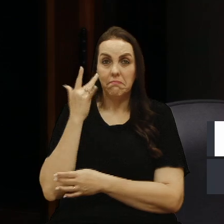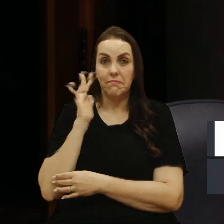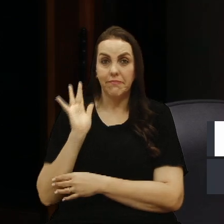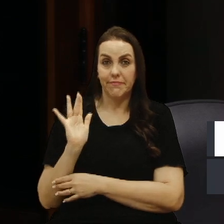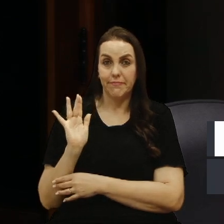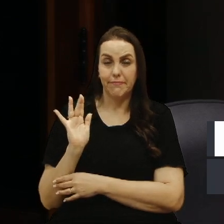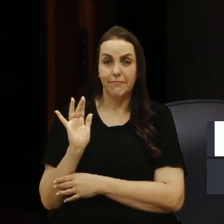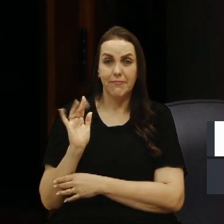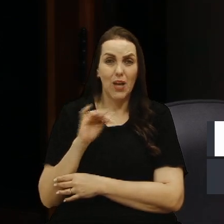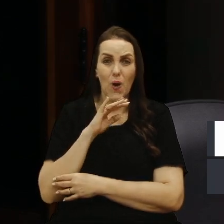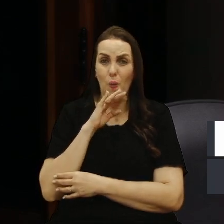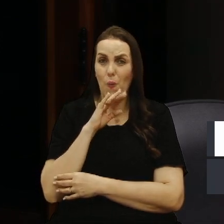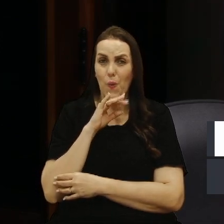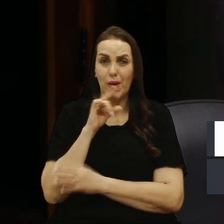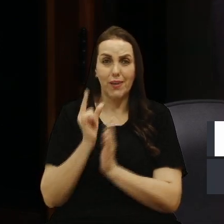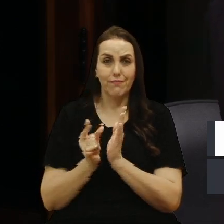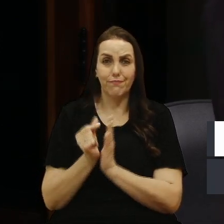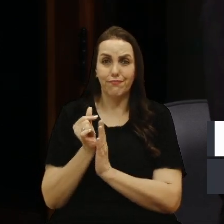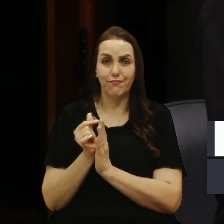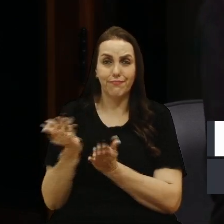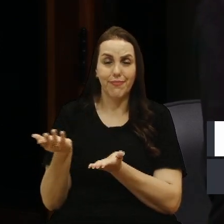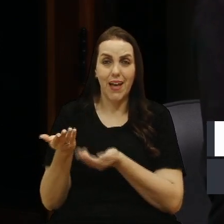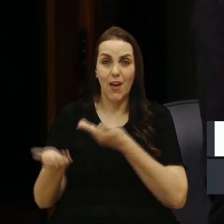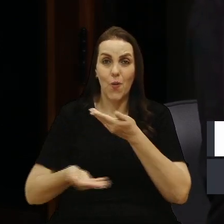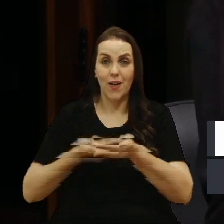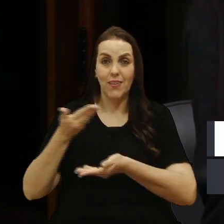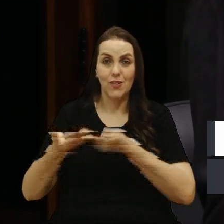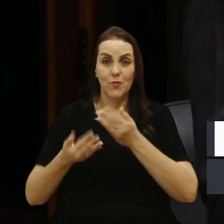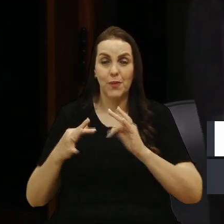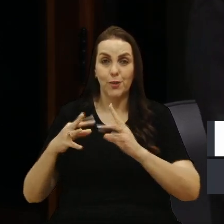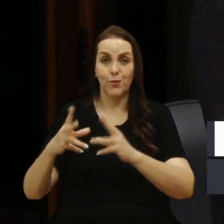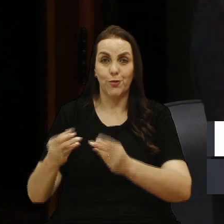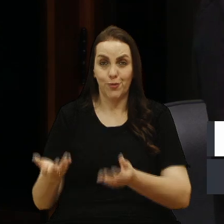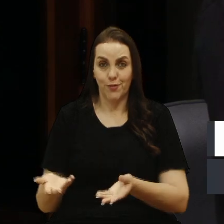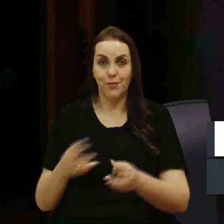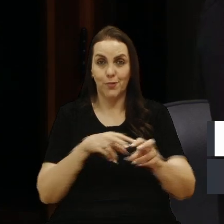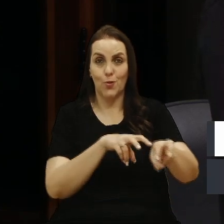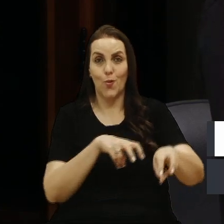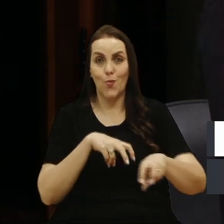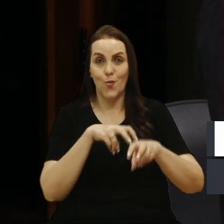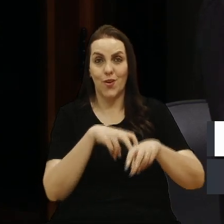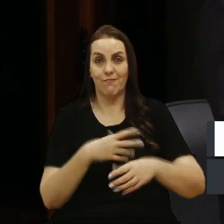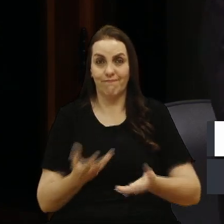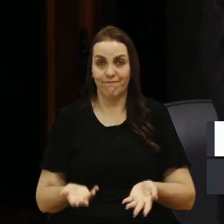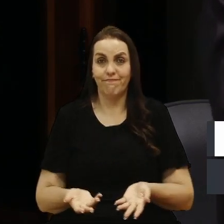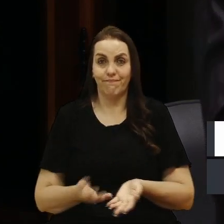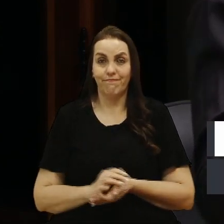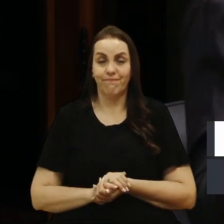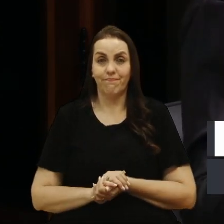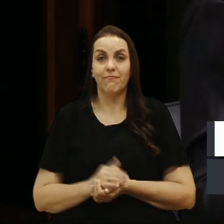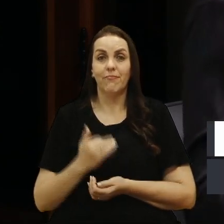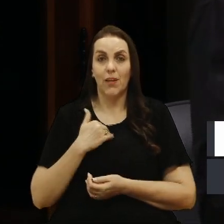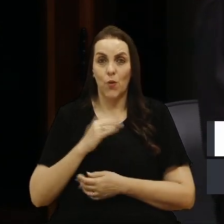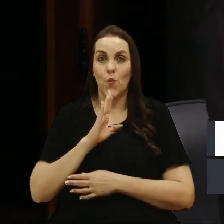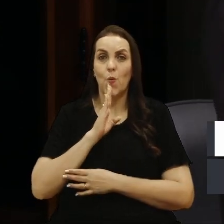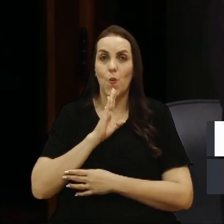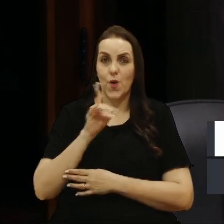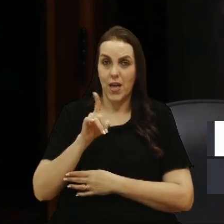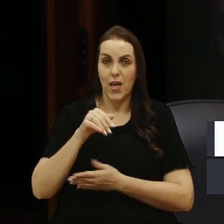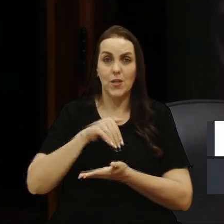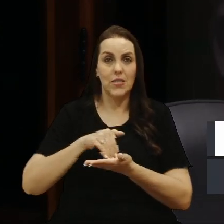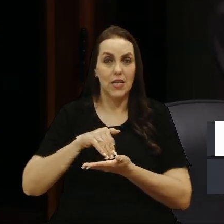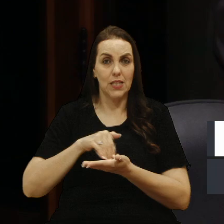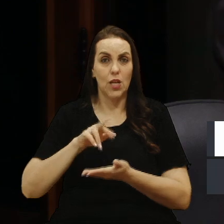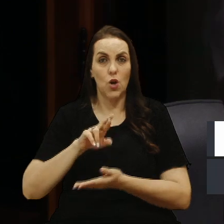Então é muito ruim o atendimento que nós temos. E aqui, e eu conheço o secretário